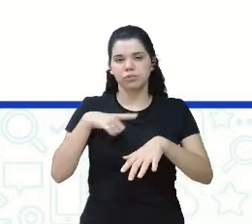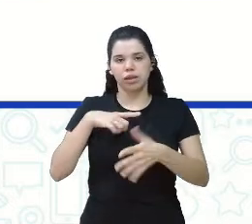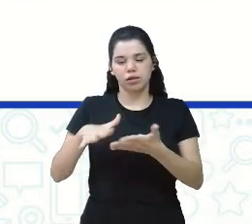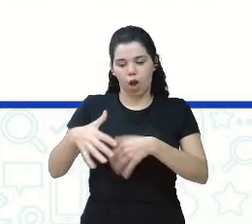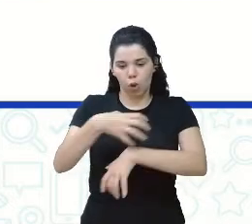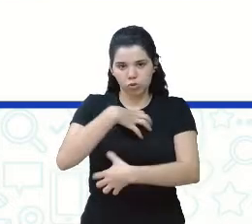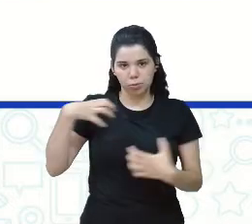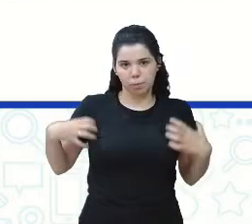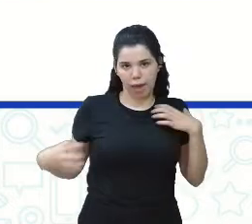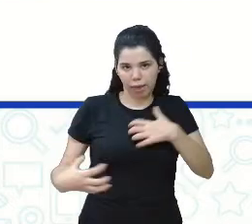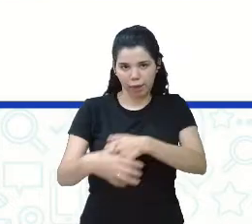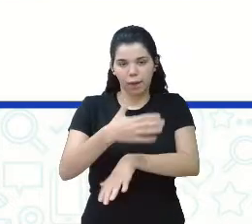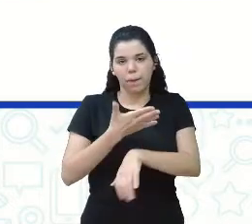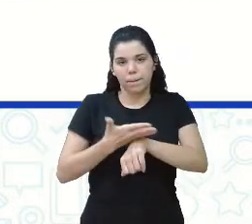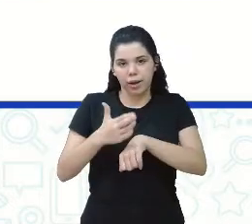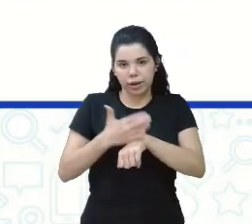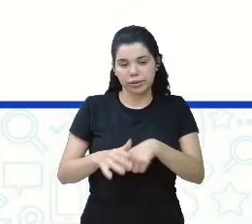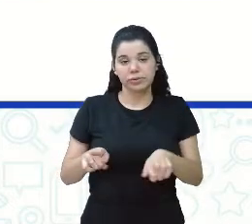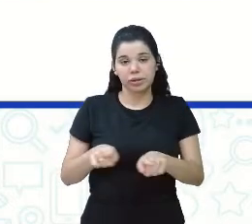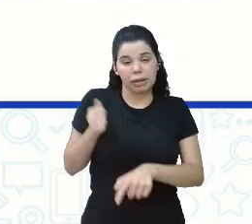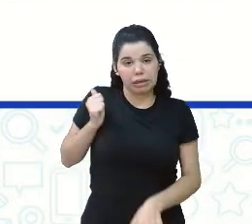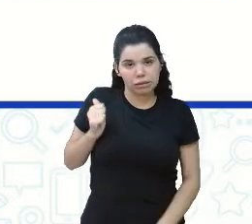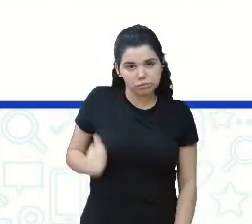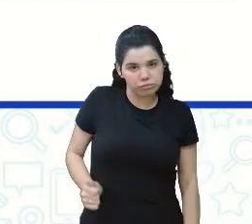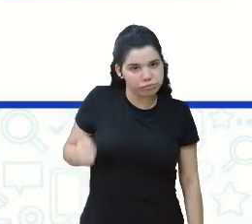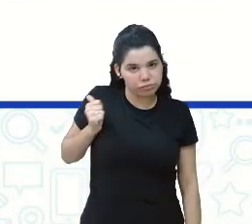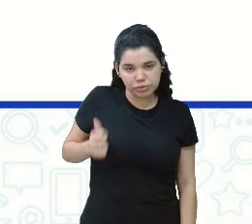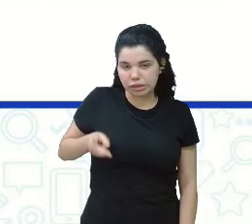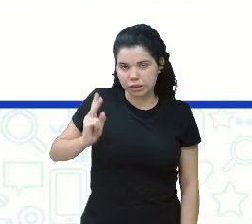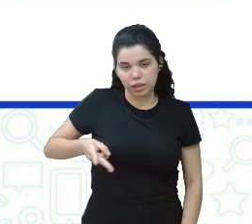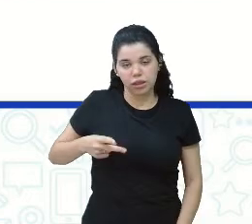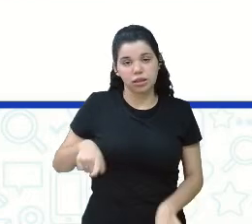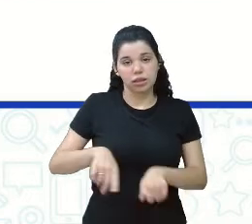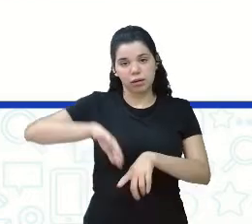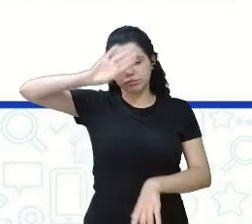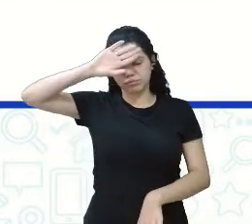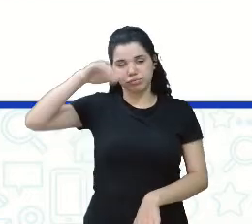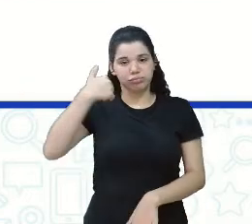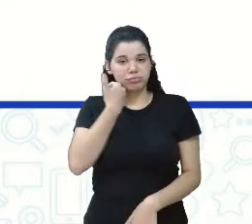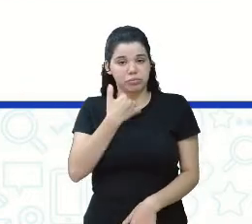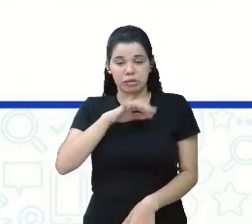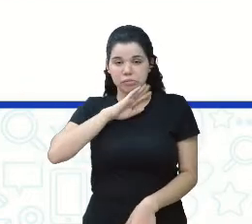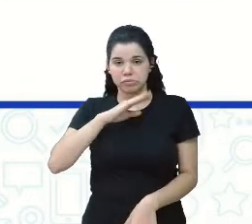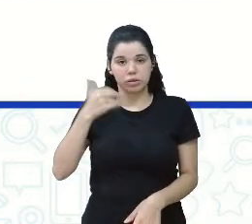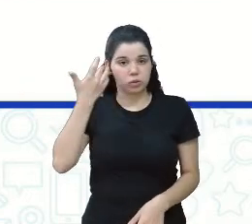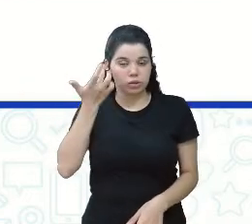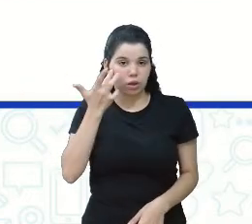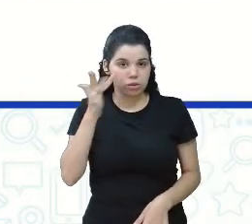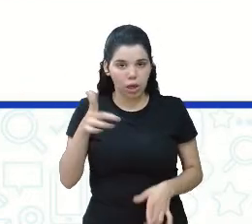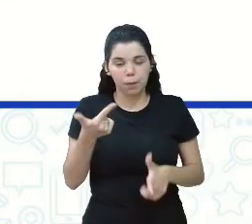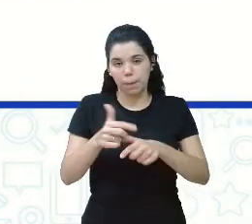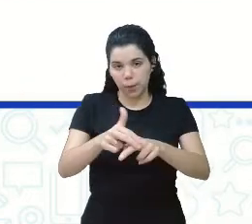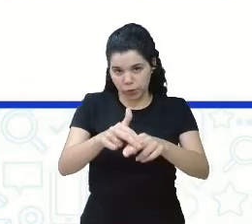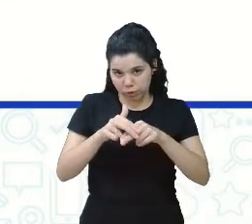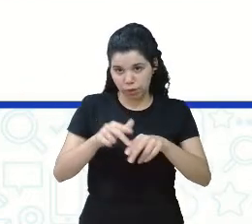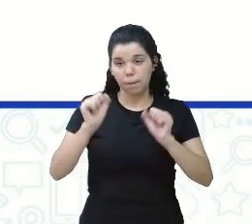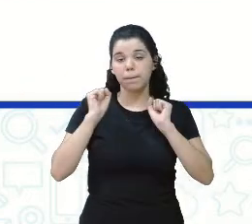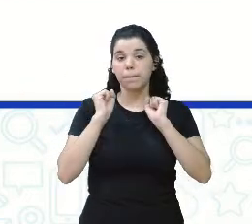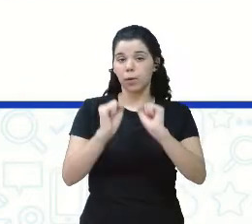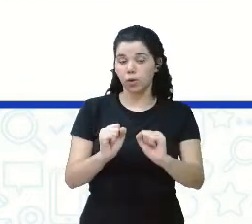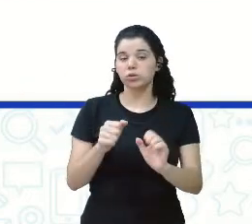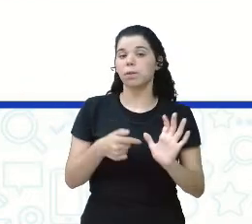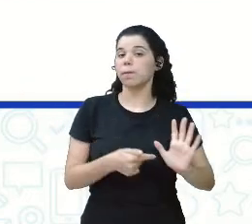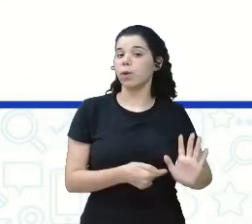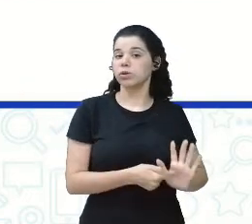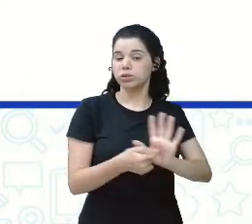língua, uma diarreia crônica e febre sem causa determinada, são sintomas que podem